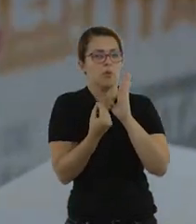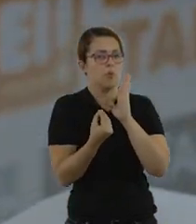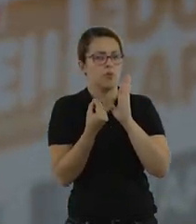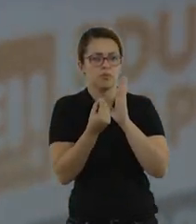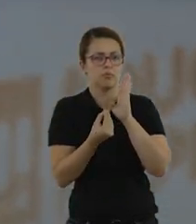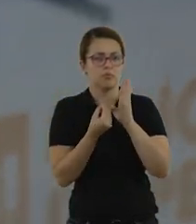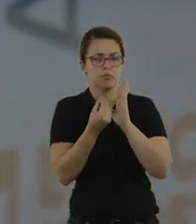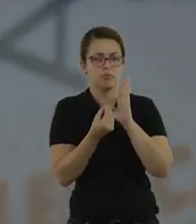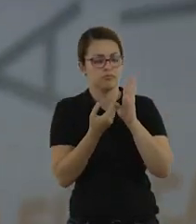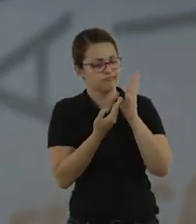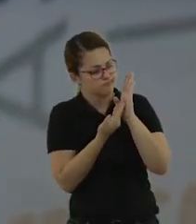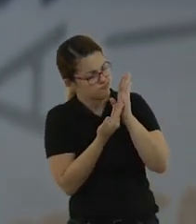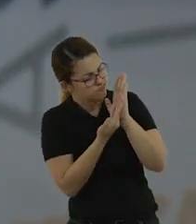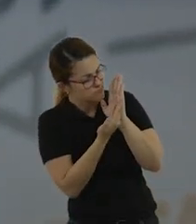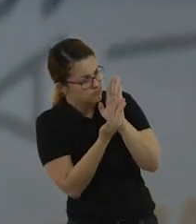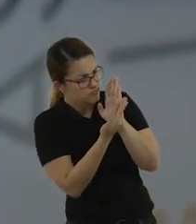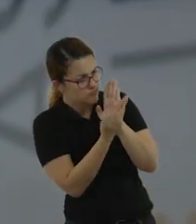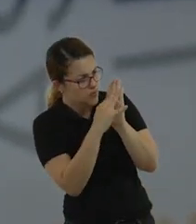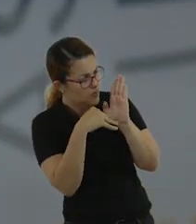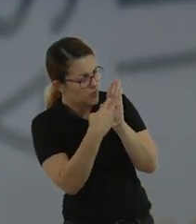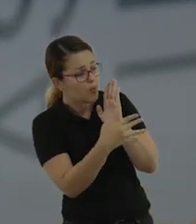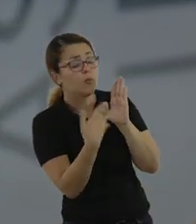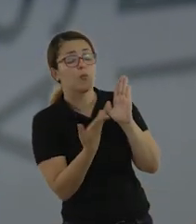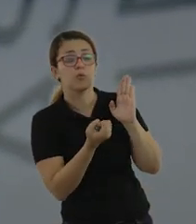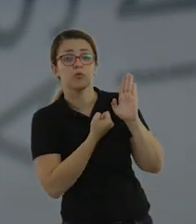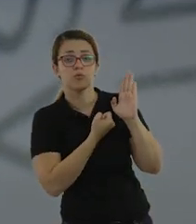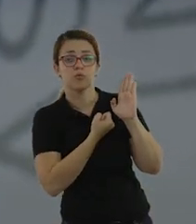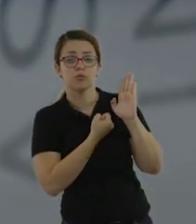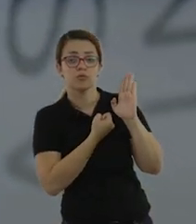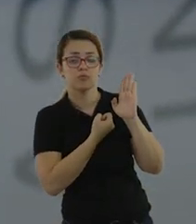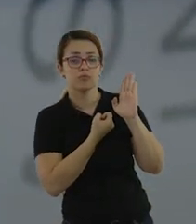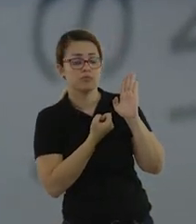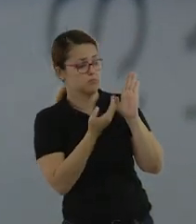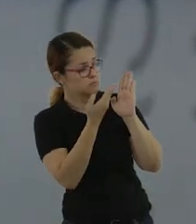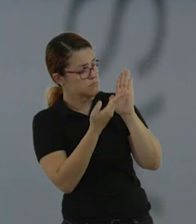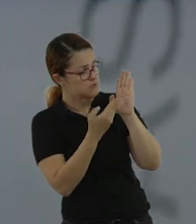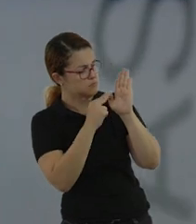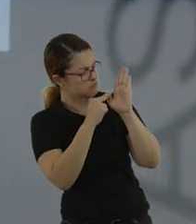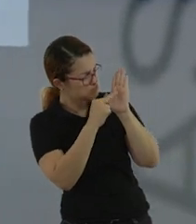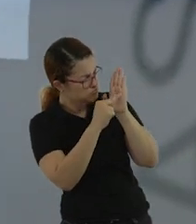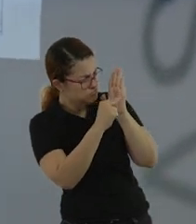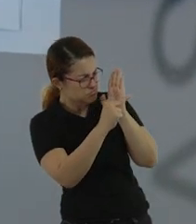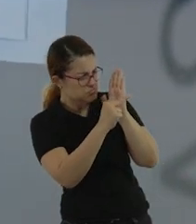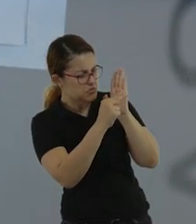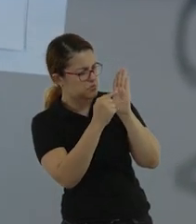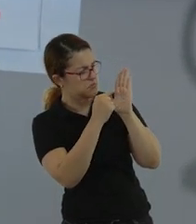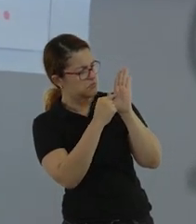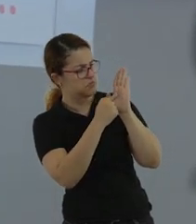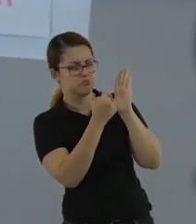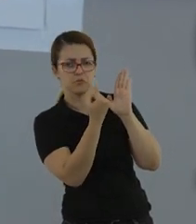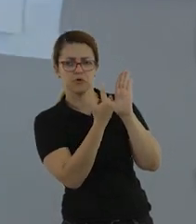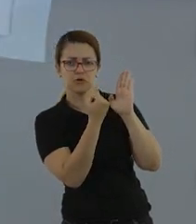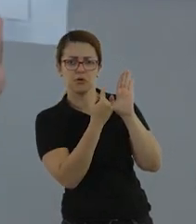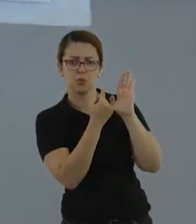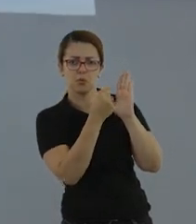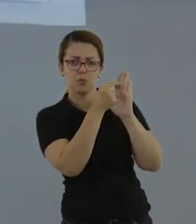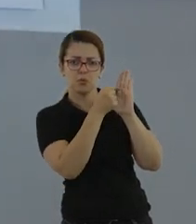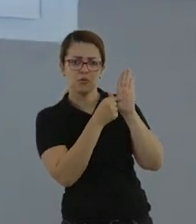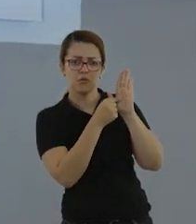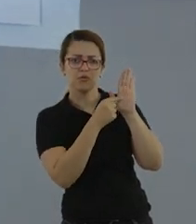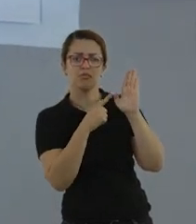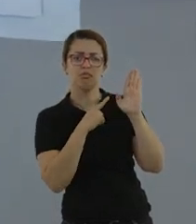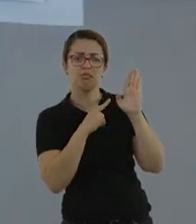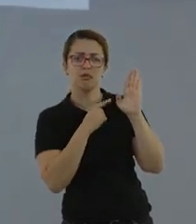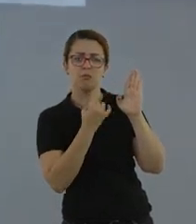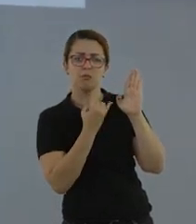vocês e lá a gente vai olhar que número a gente formou. Então você vai olhar lá na primeira ordem, quantas